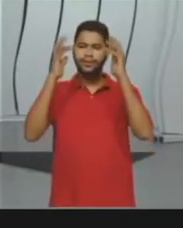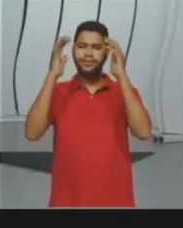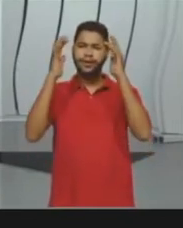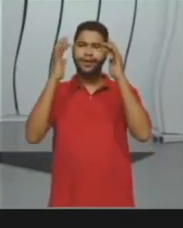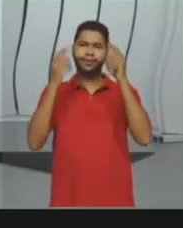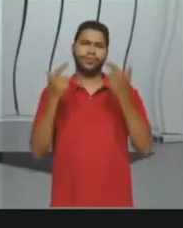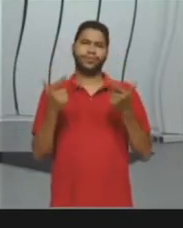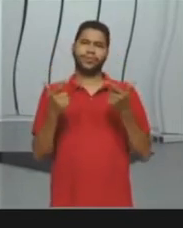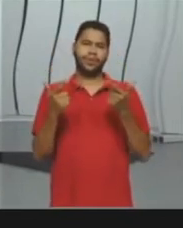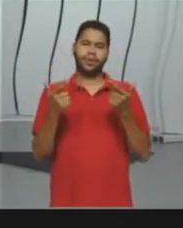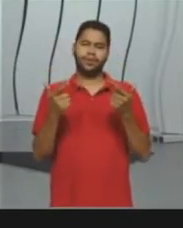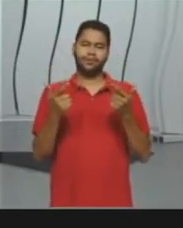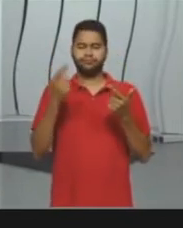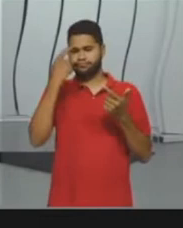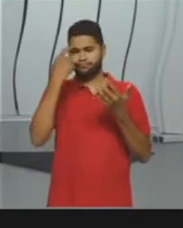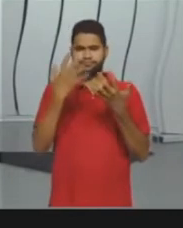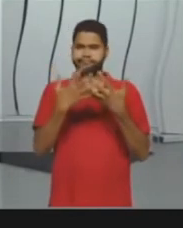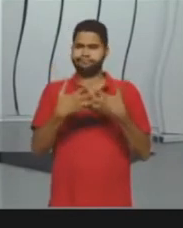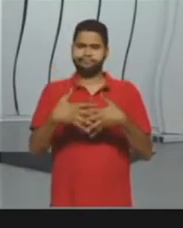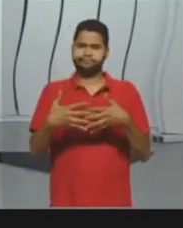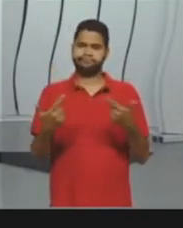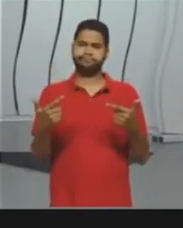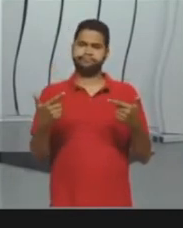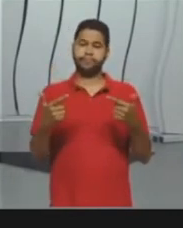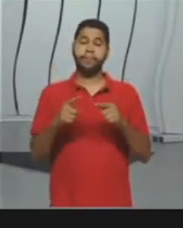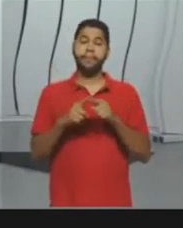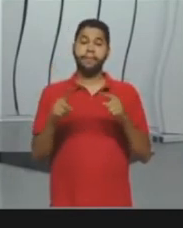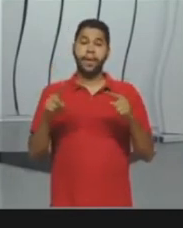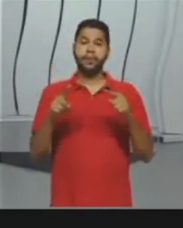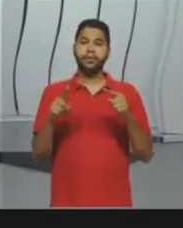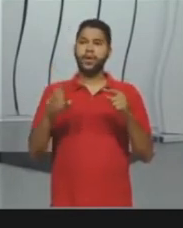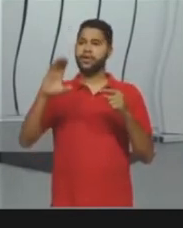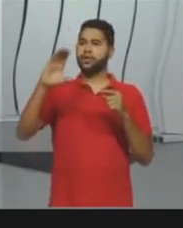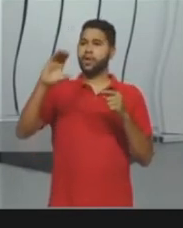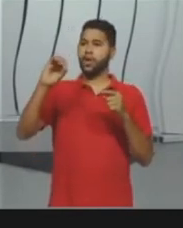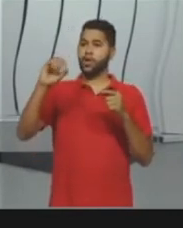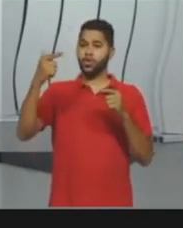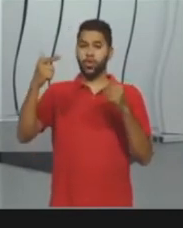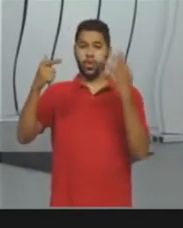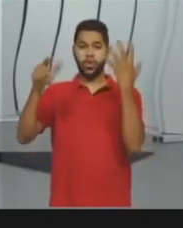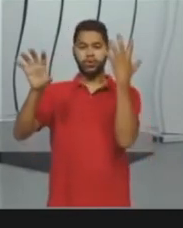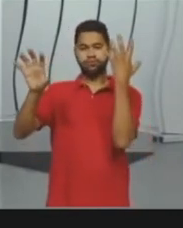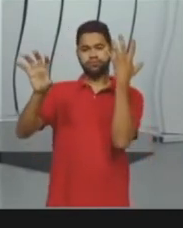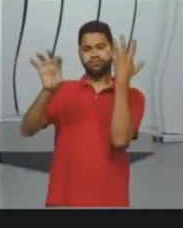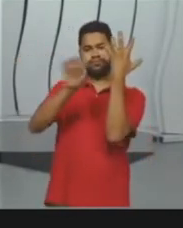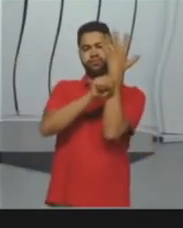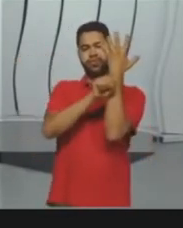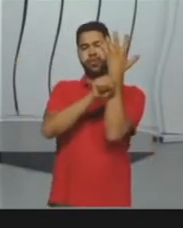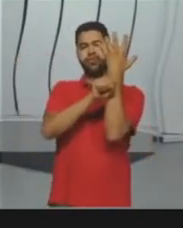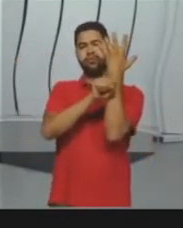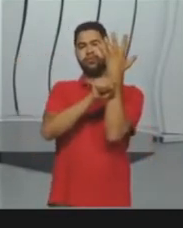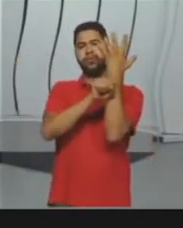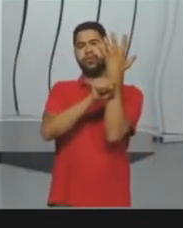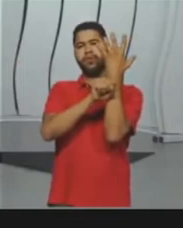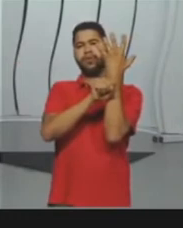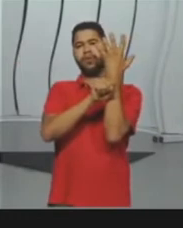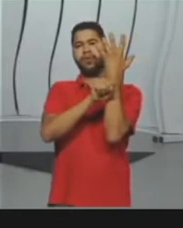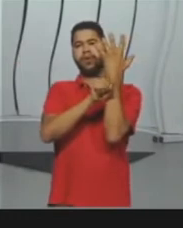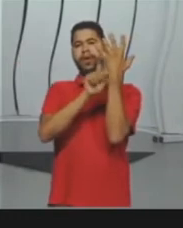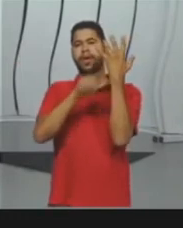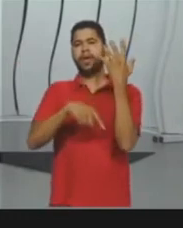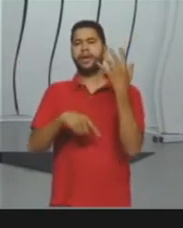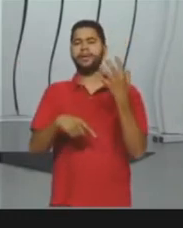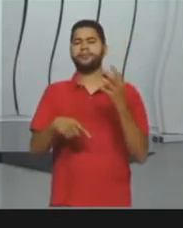boazinha. Mas ela retira o gás carbônico porque ela precisa de gás carbônico e água para formar seu próprio alimento, que é uma